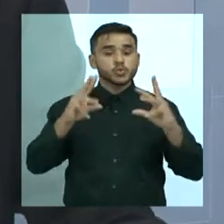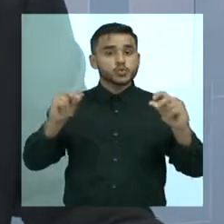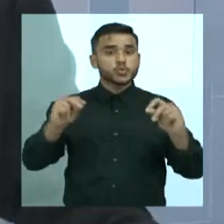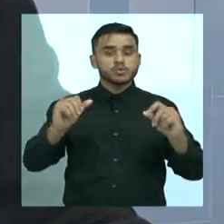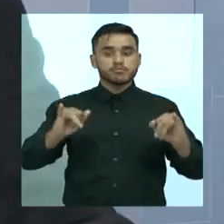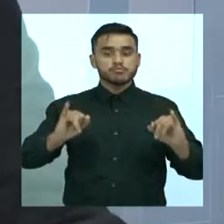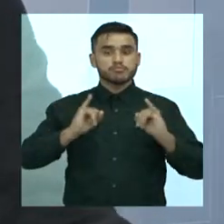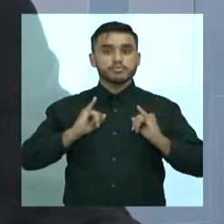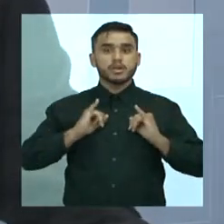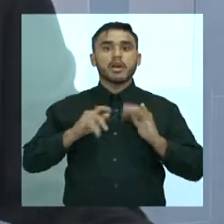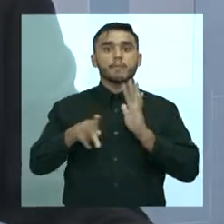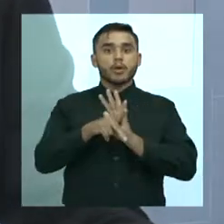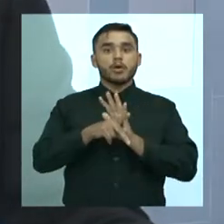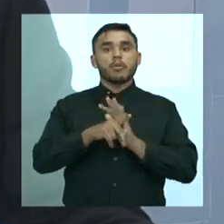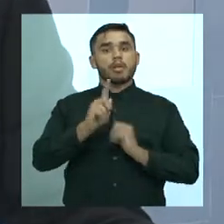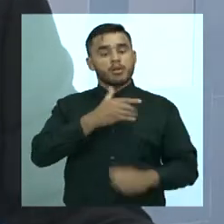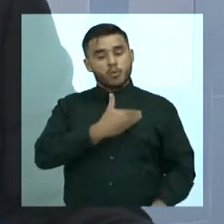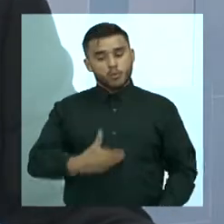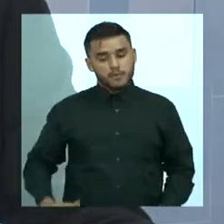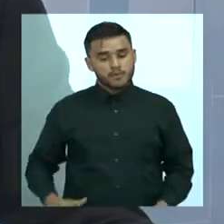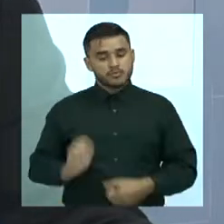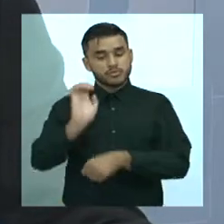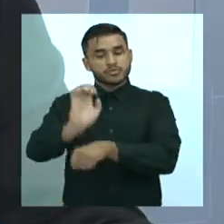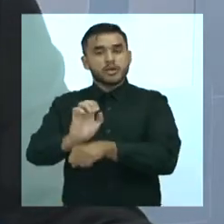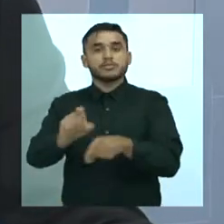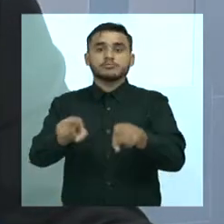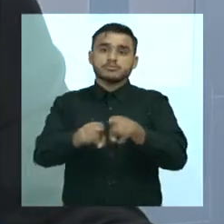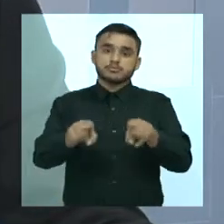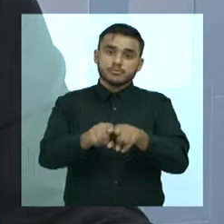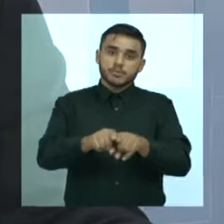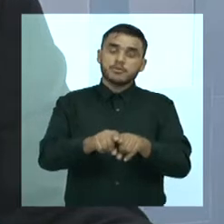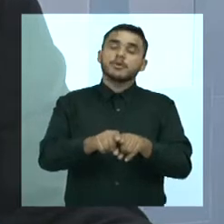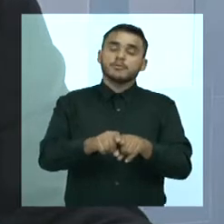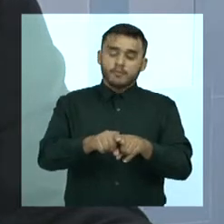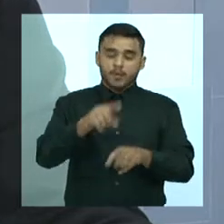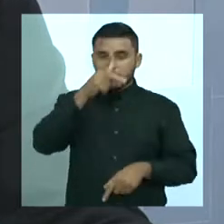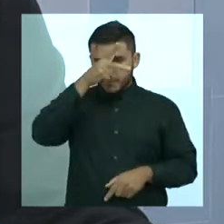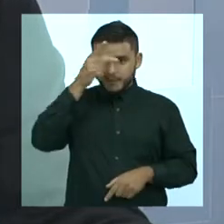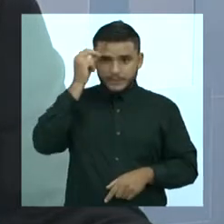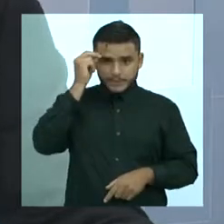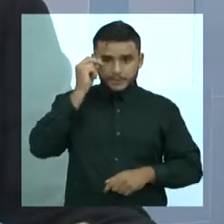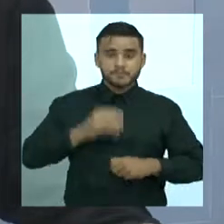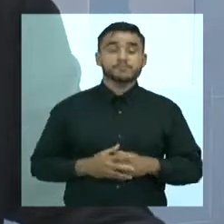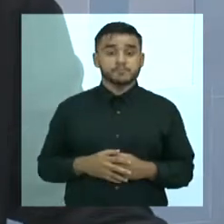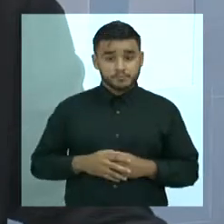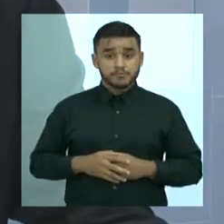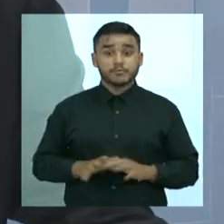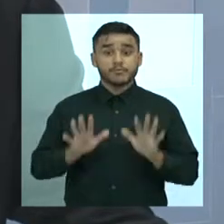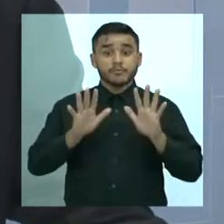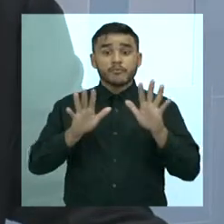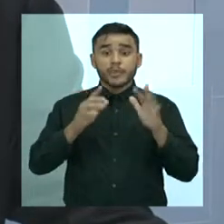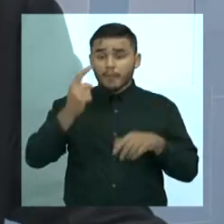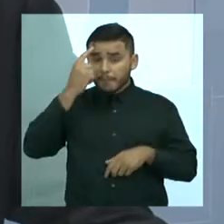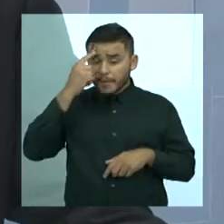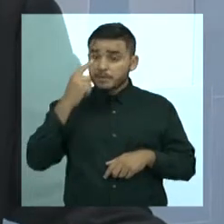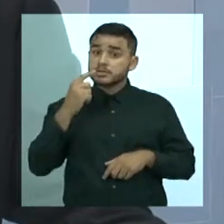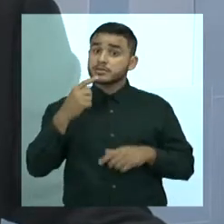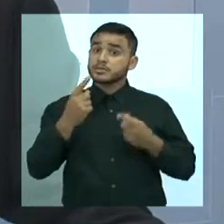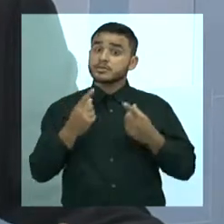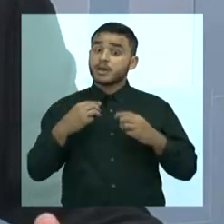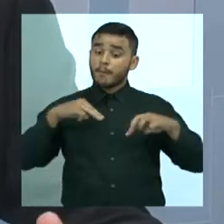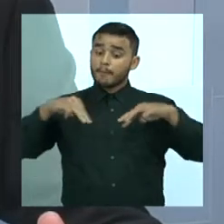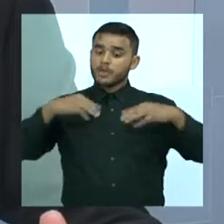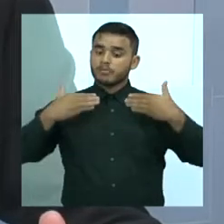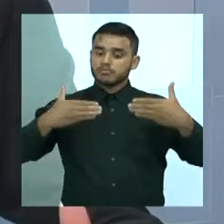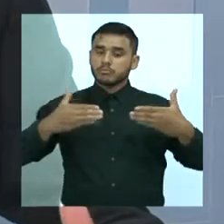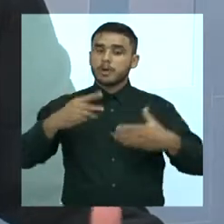vamos assistir uma queda de braço, né? E é interessante, o ministro Paulo Guedes deseja a volta dos estados e dos municípios, mas